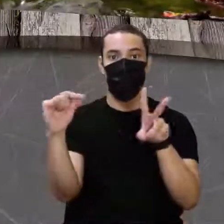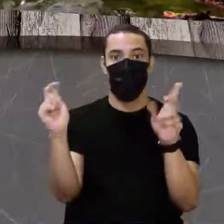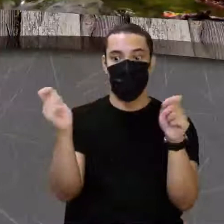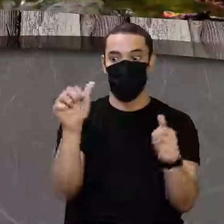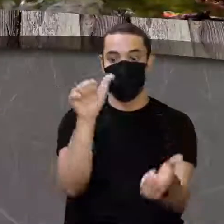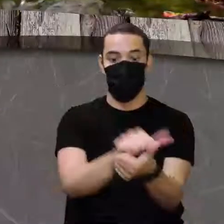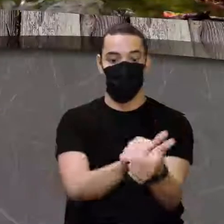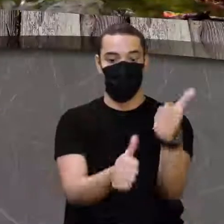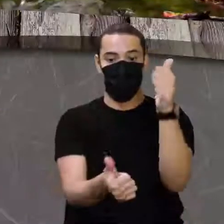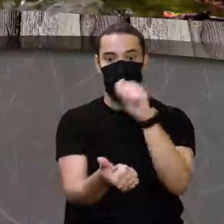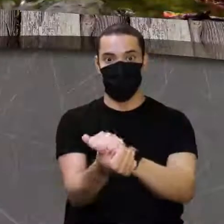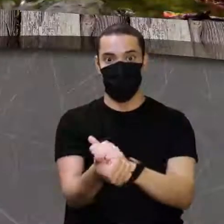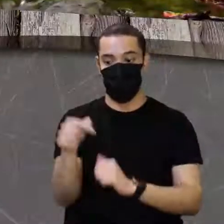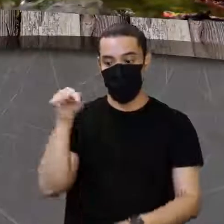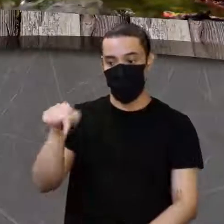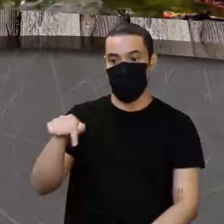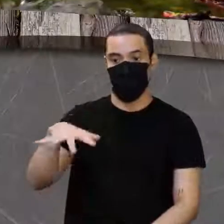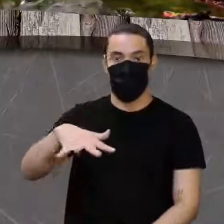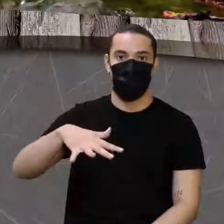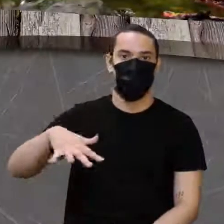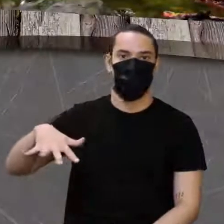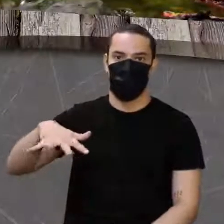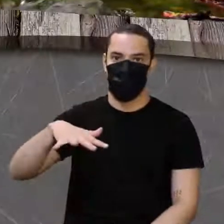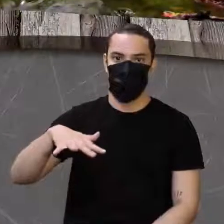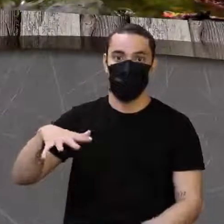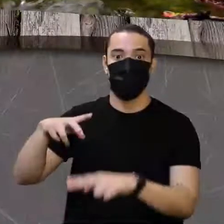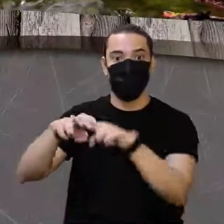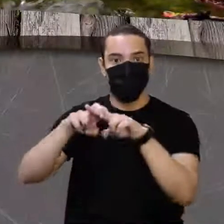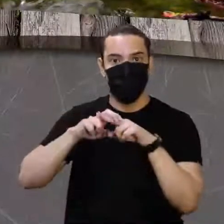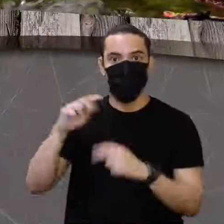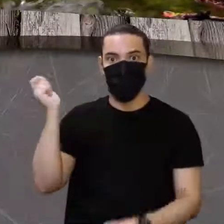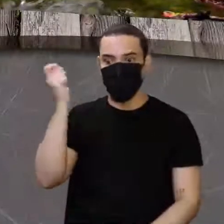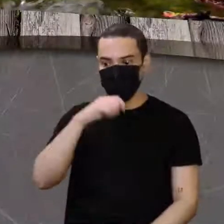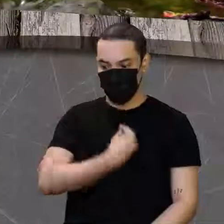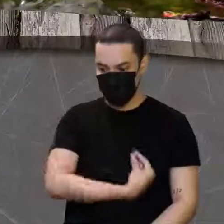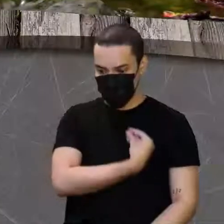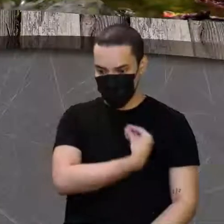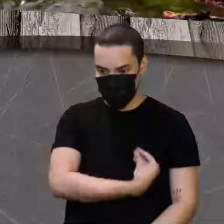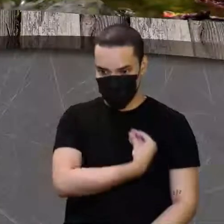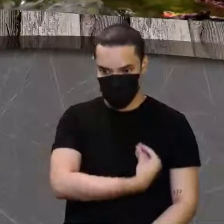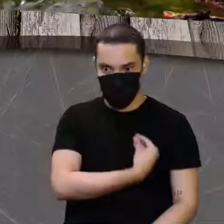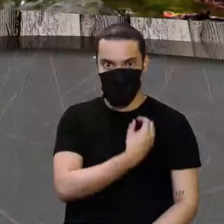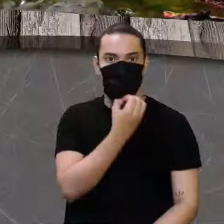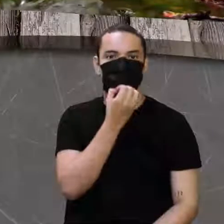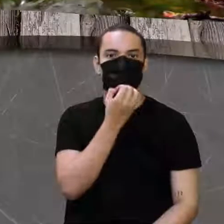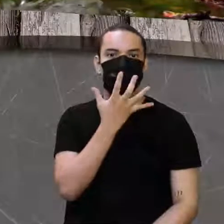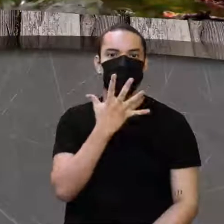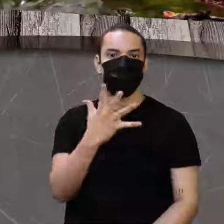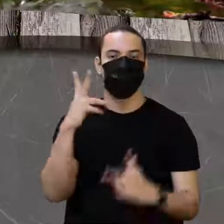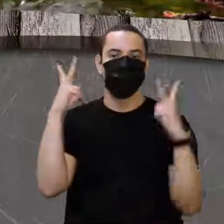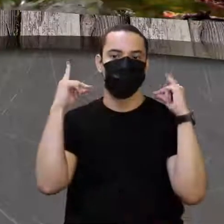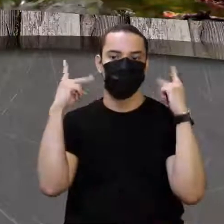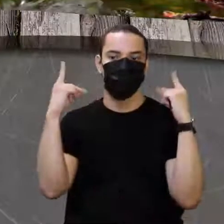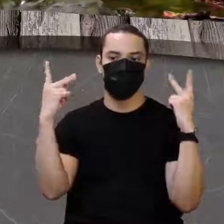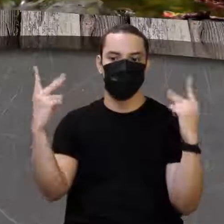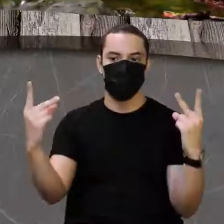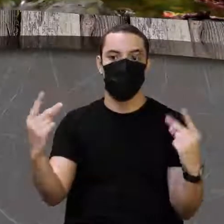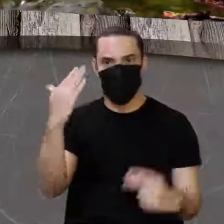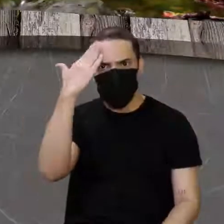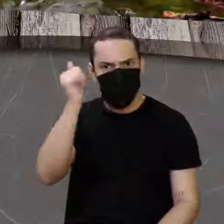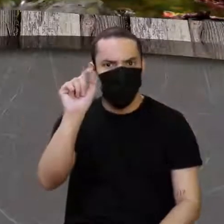a sobreviver naquele ambiente. E para sobreviver bem nesse ambiente, sabe o que